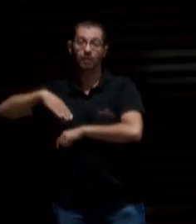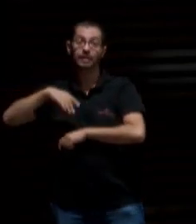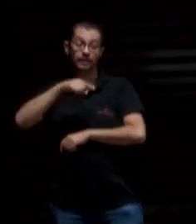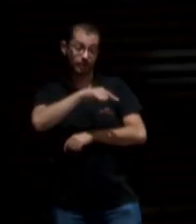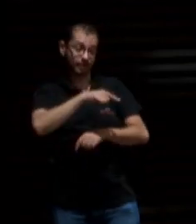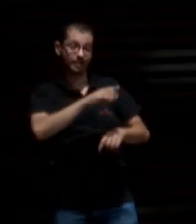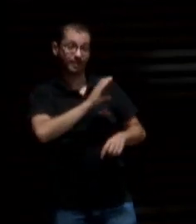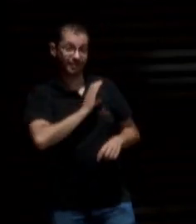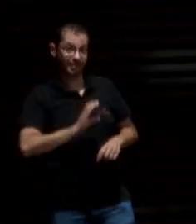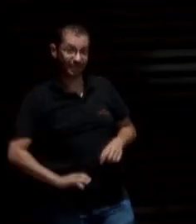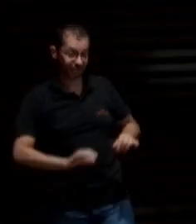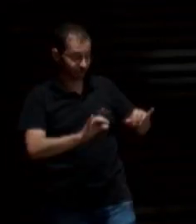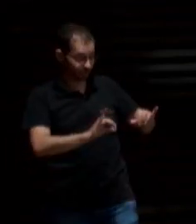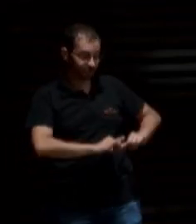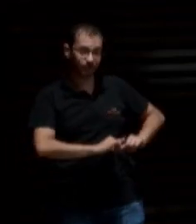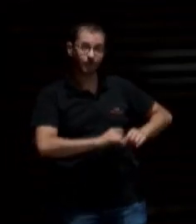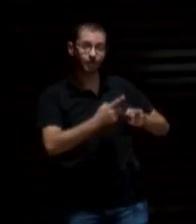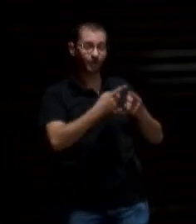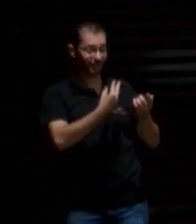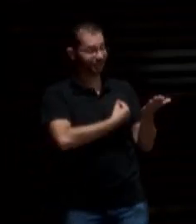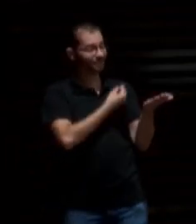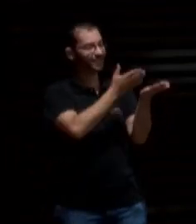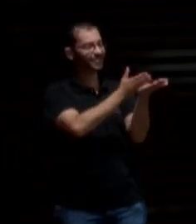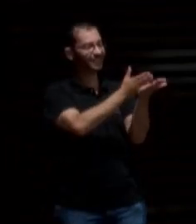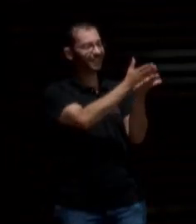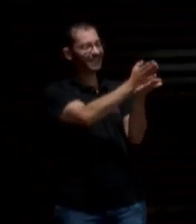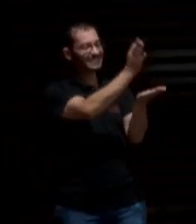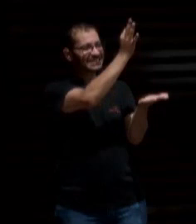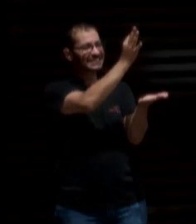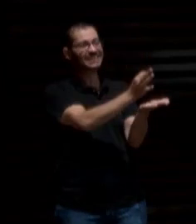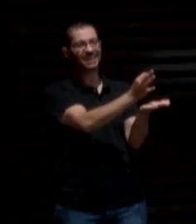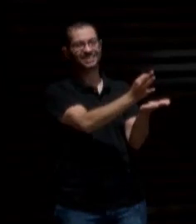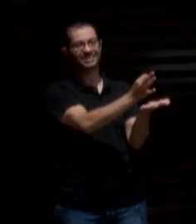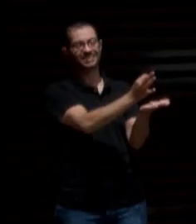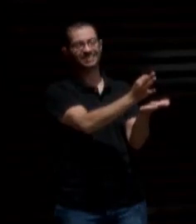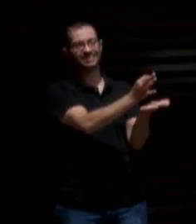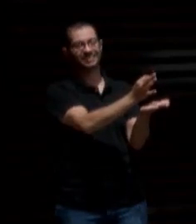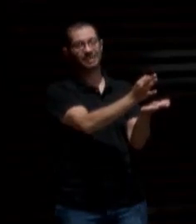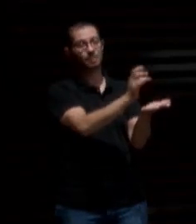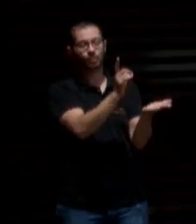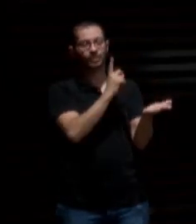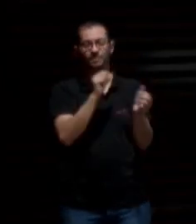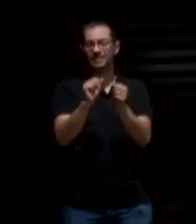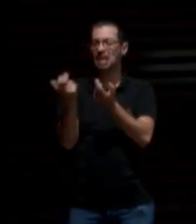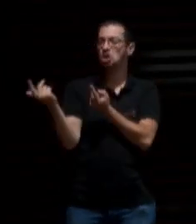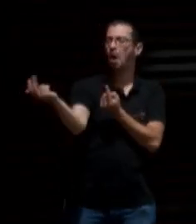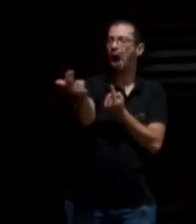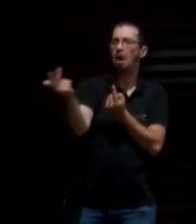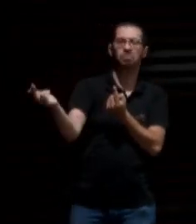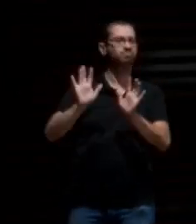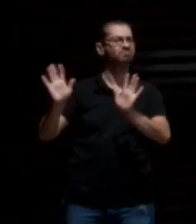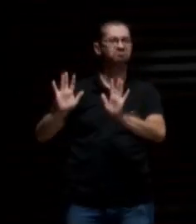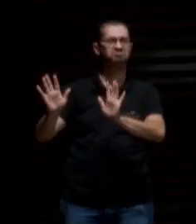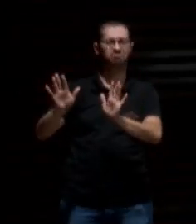você, por viver uma vida reta, por não entrar no esquema, por não ser igual ao resto do mundo, porque você foi regenerado